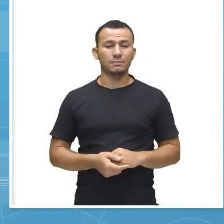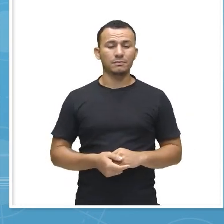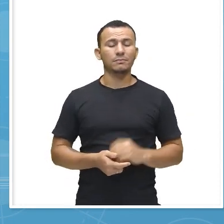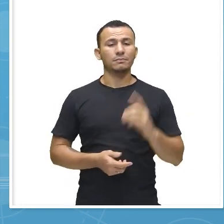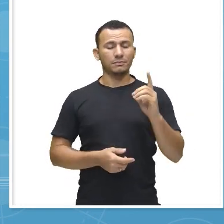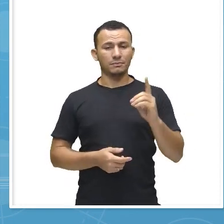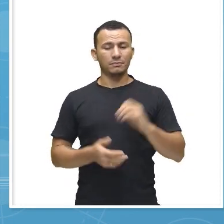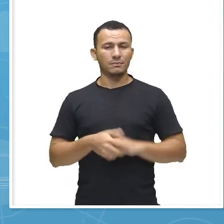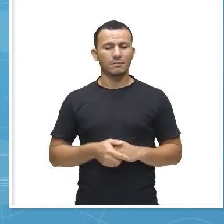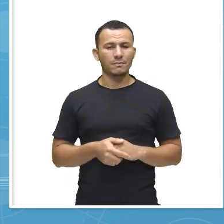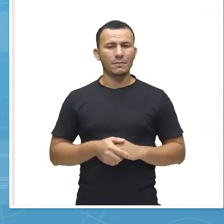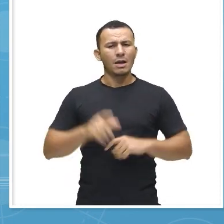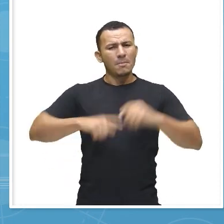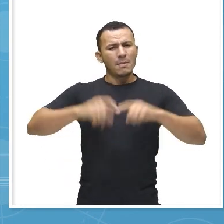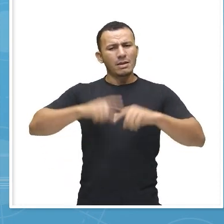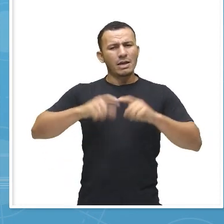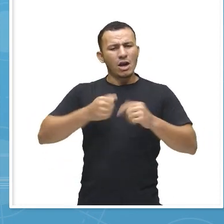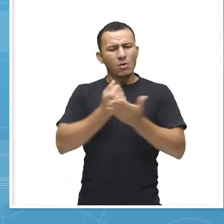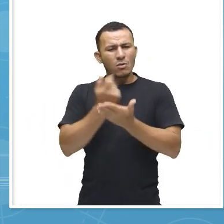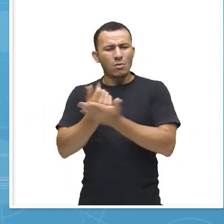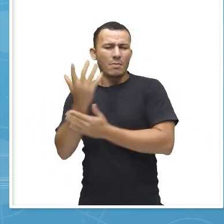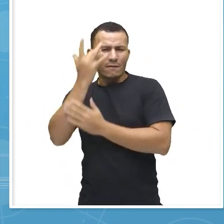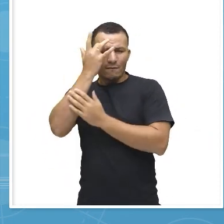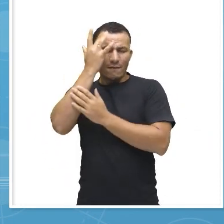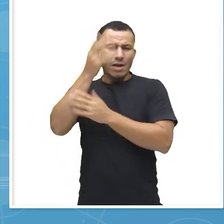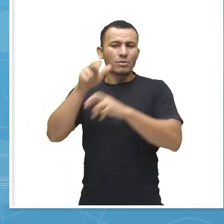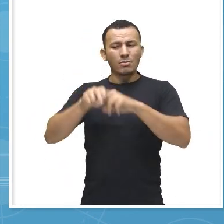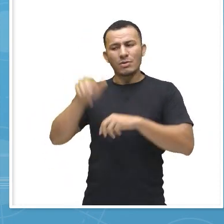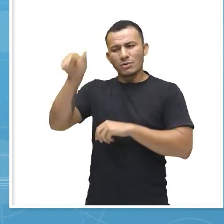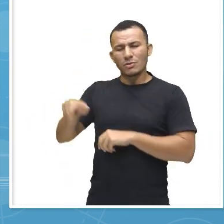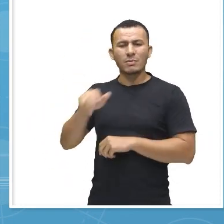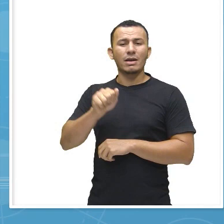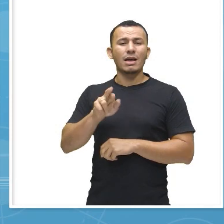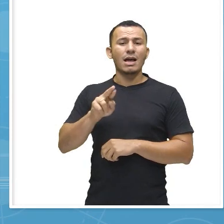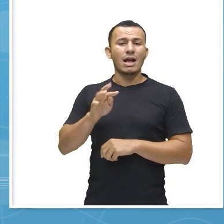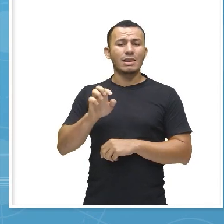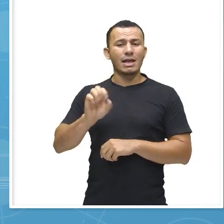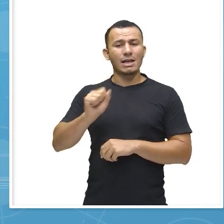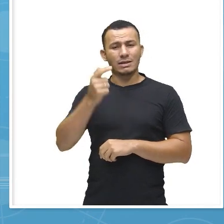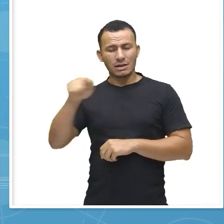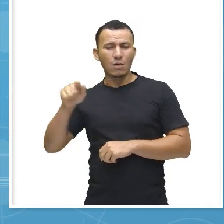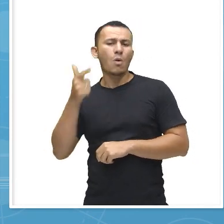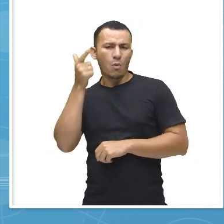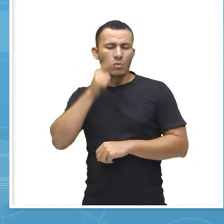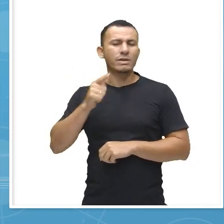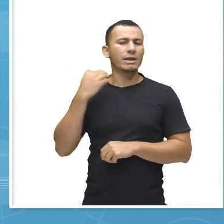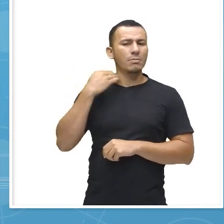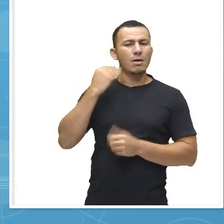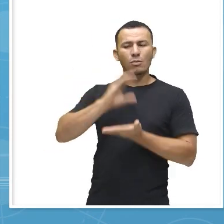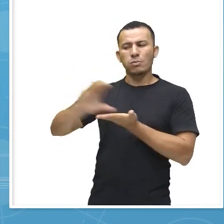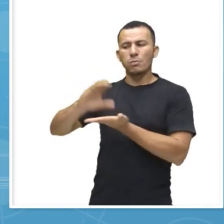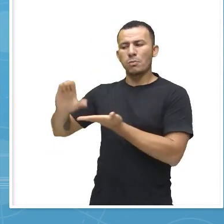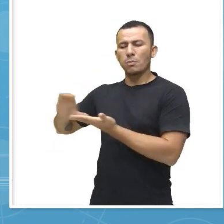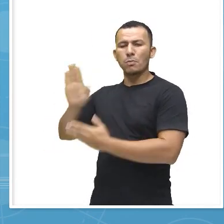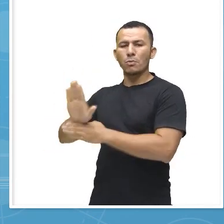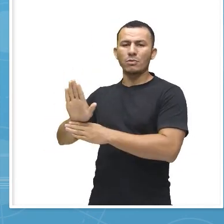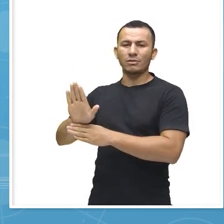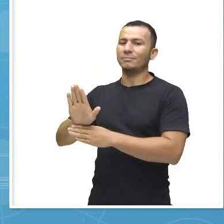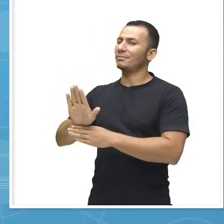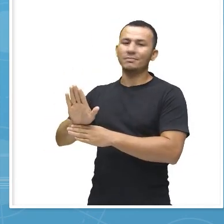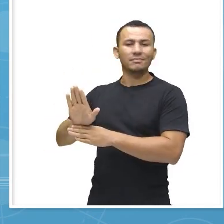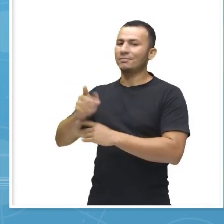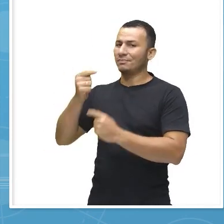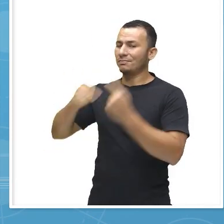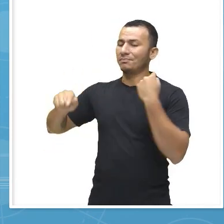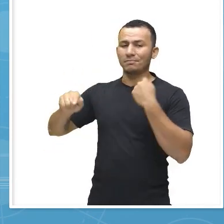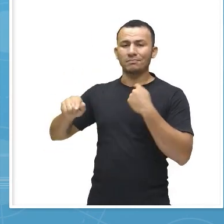facilidade na compra de máquina pelos artesãos que conseguiam financiamento para isso. Não tinha os bancos para financiar o artesão, né, gente? O